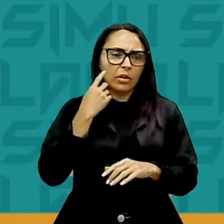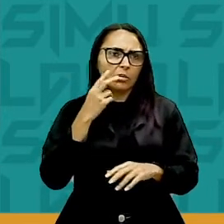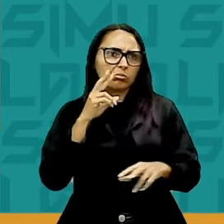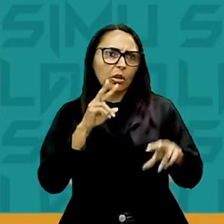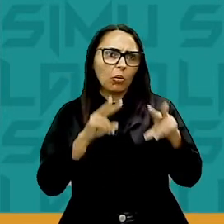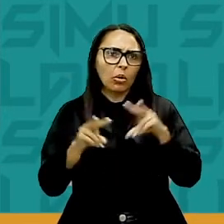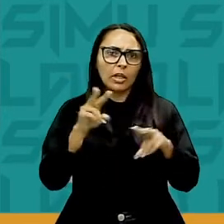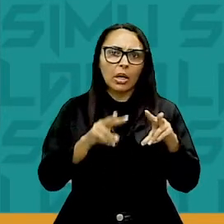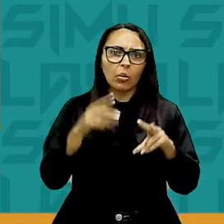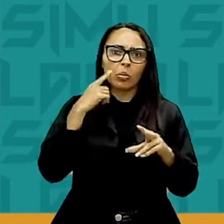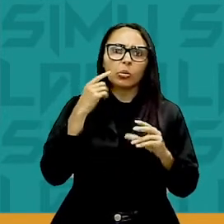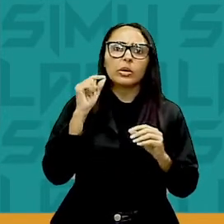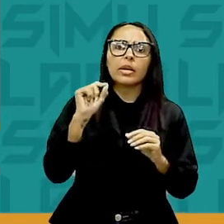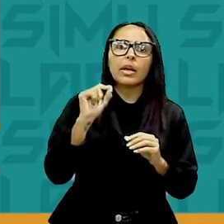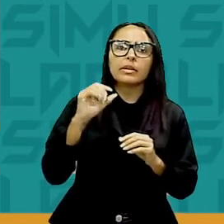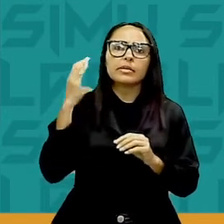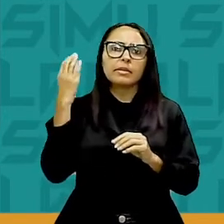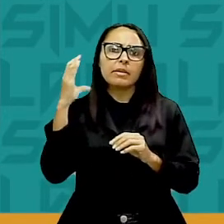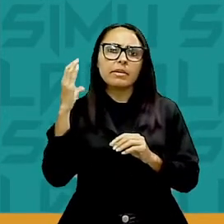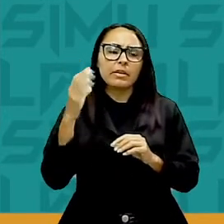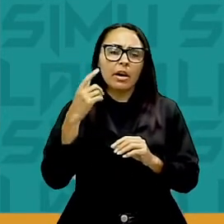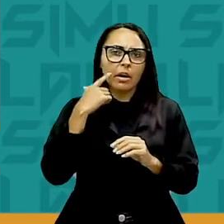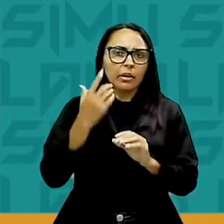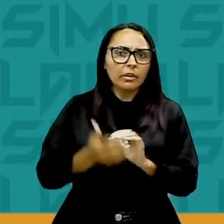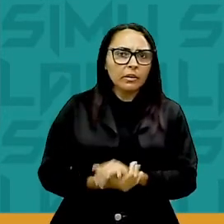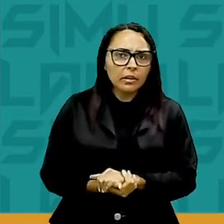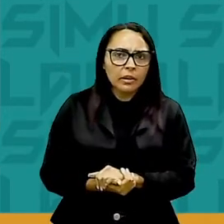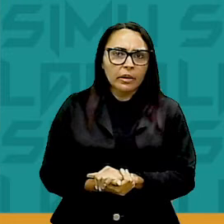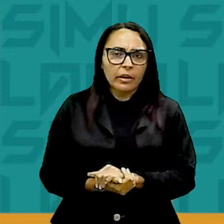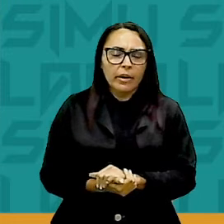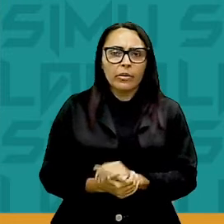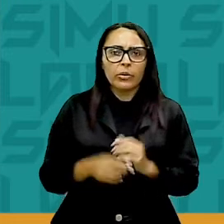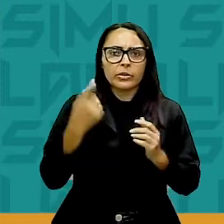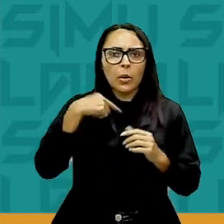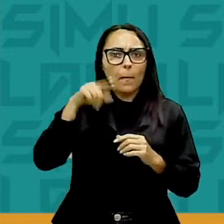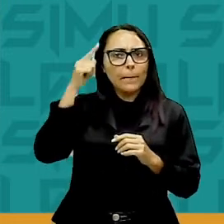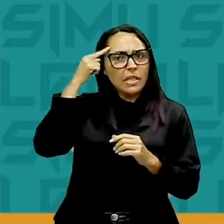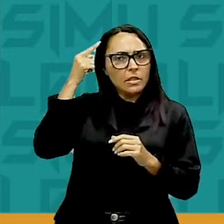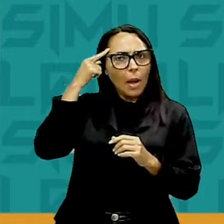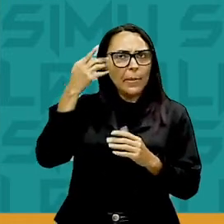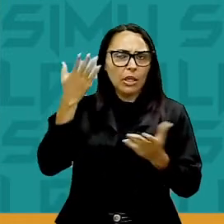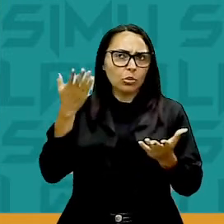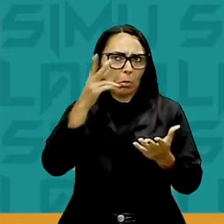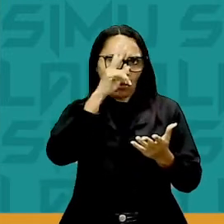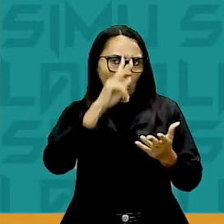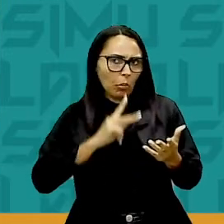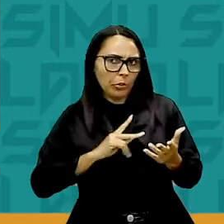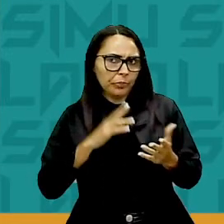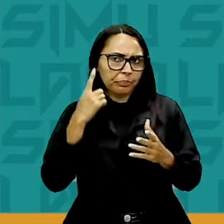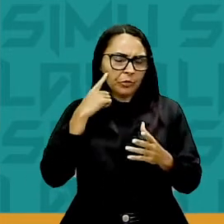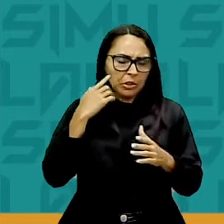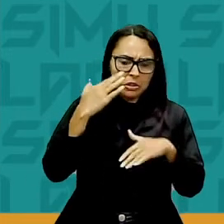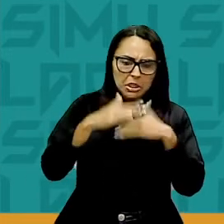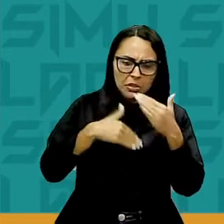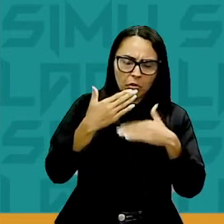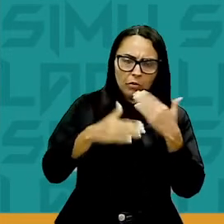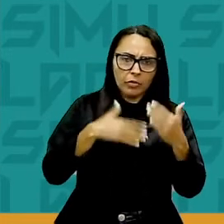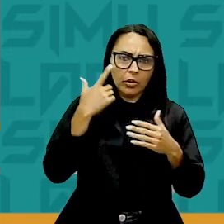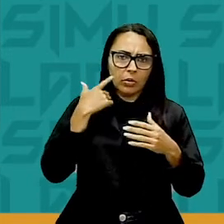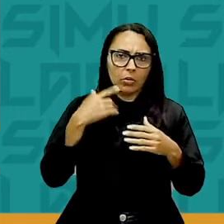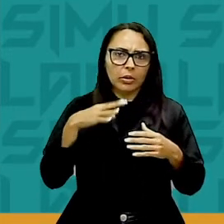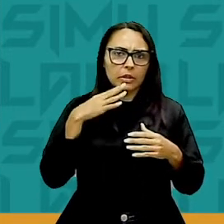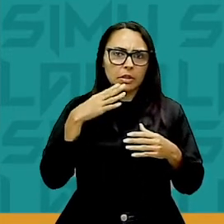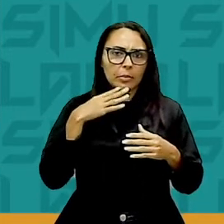sobre aquilo que é ciência, pode o seu modo de pensar, aquilo que ele desenvolveu, o conhecimento